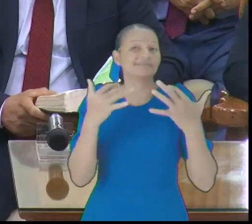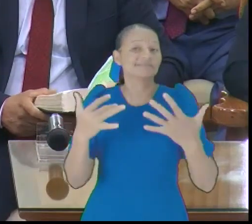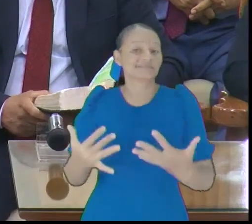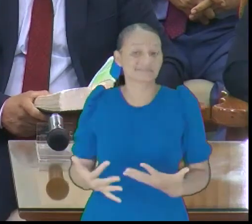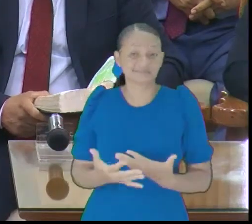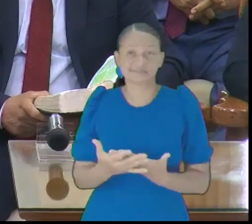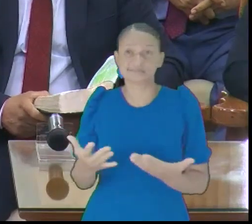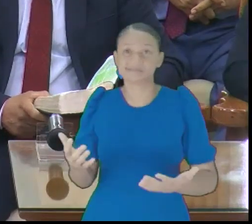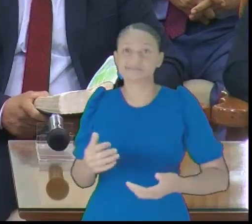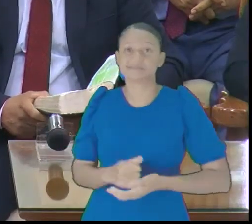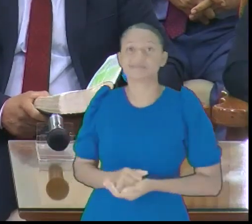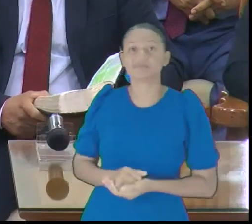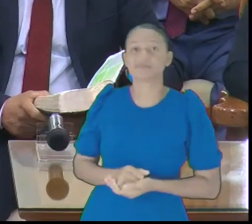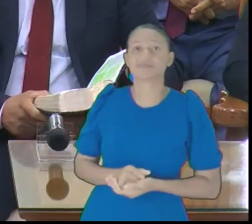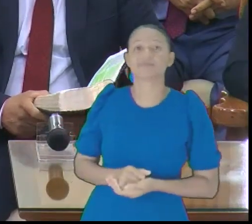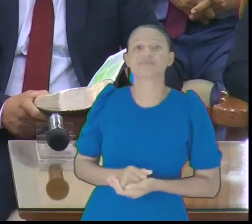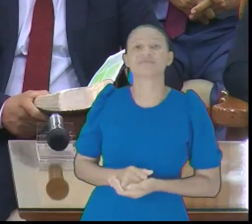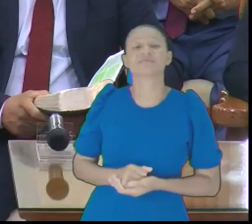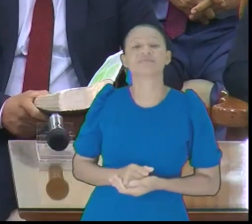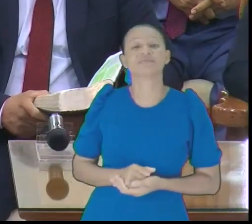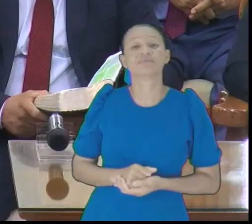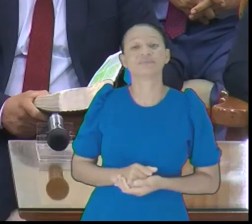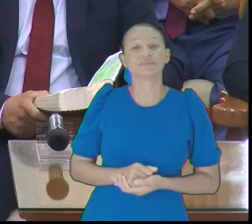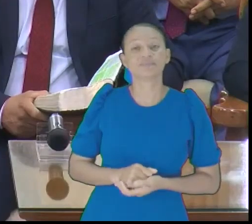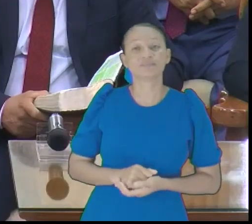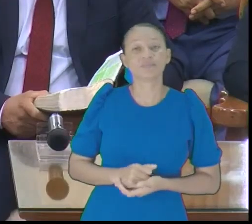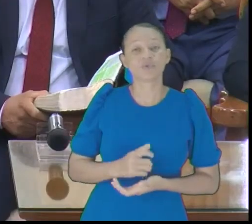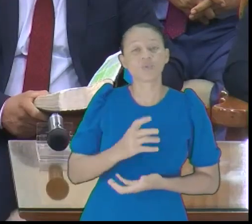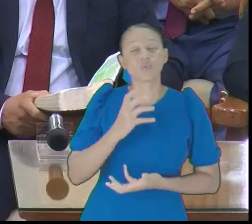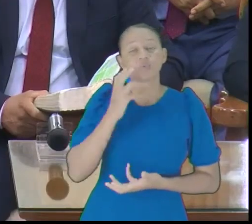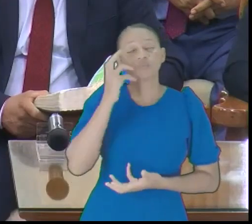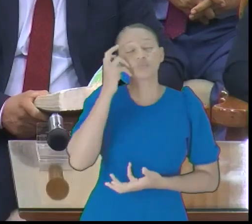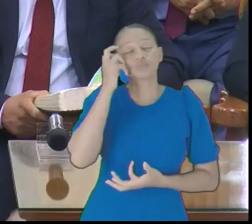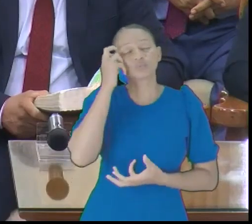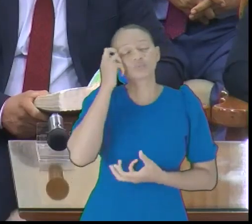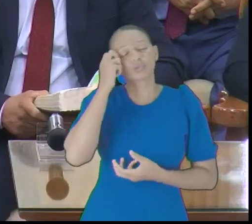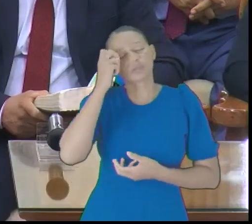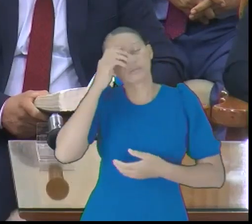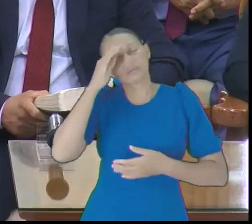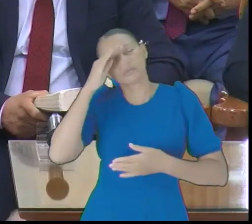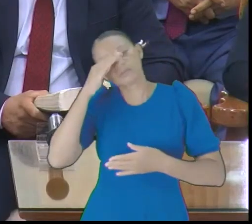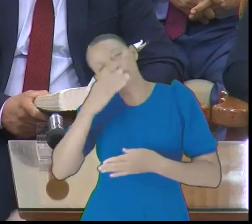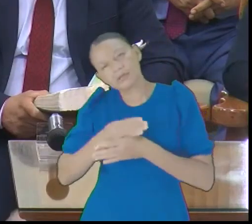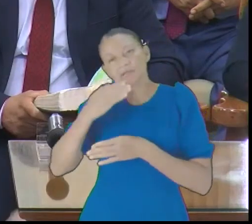que um sono se apoderou de Abraão.